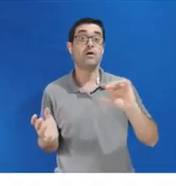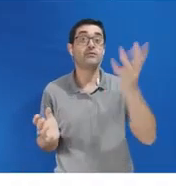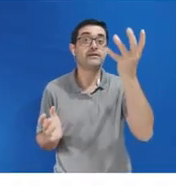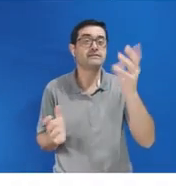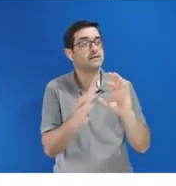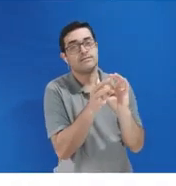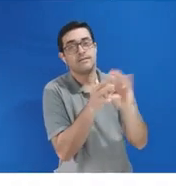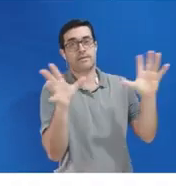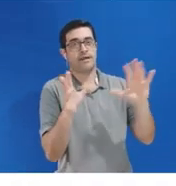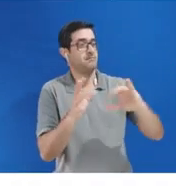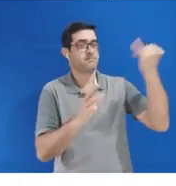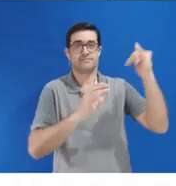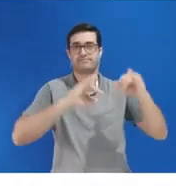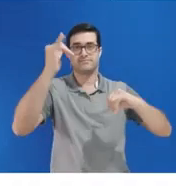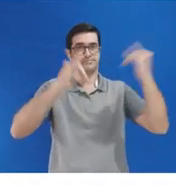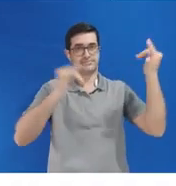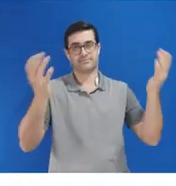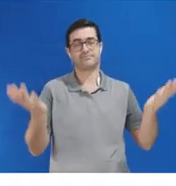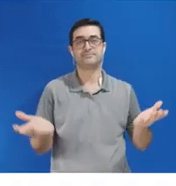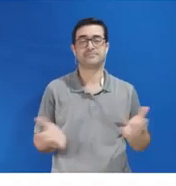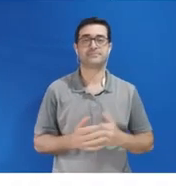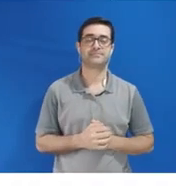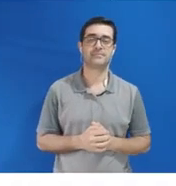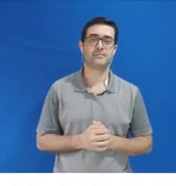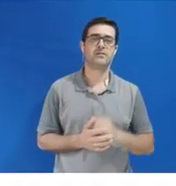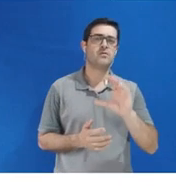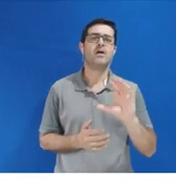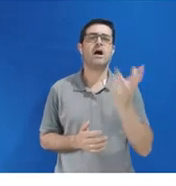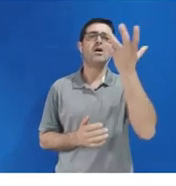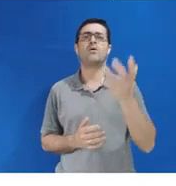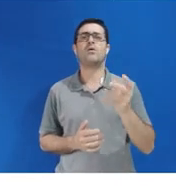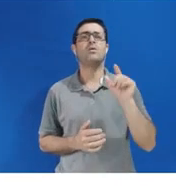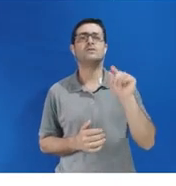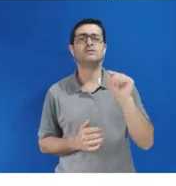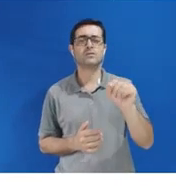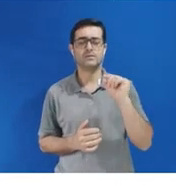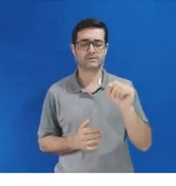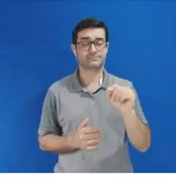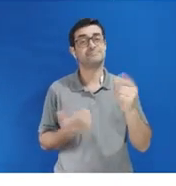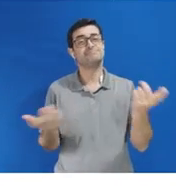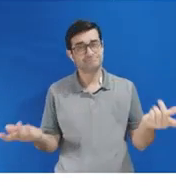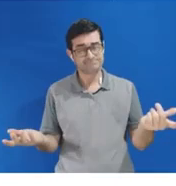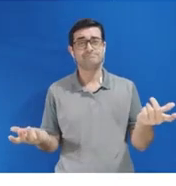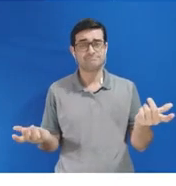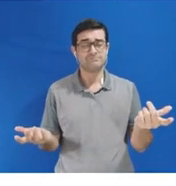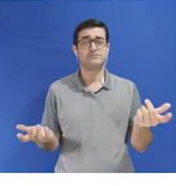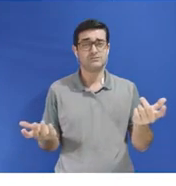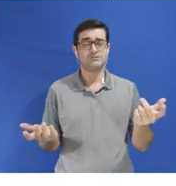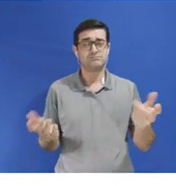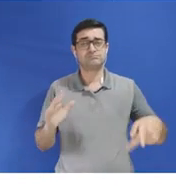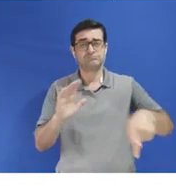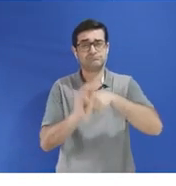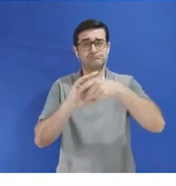liberada, obviamente, né? Menos. O que vai acontecer? O que isso vai interferir? Em várias